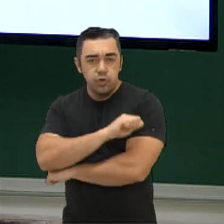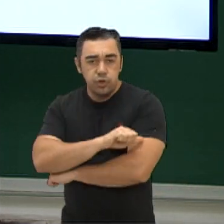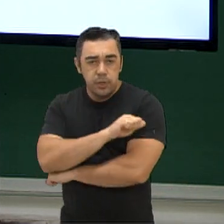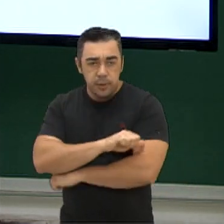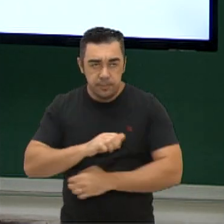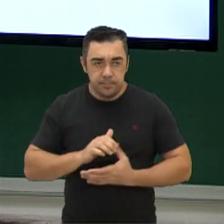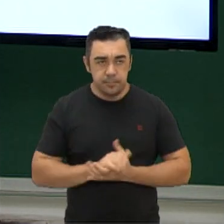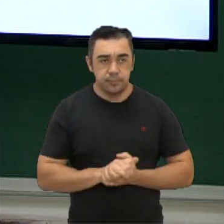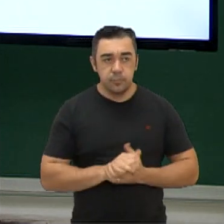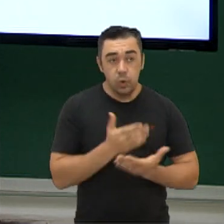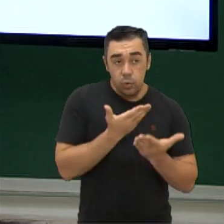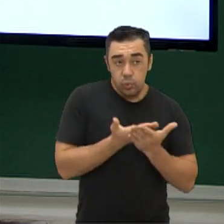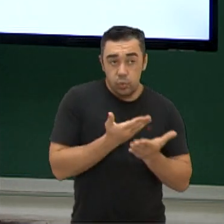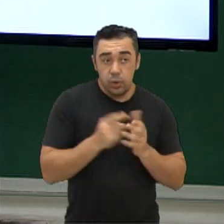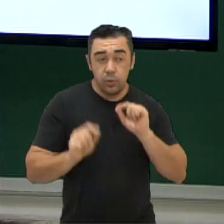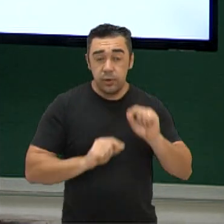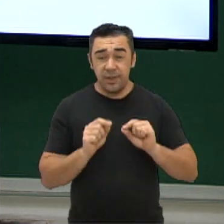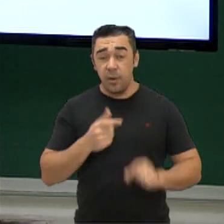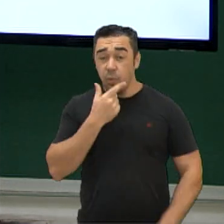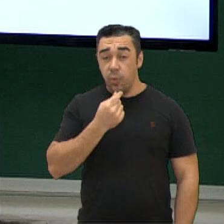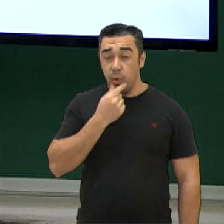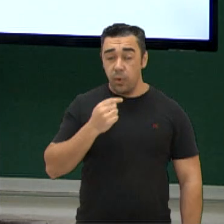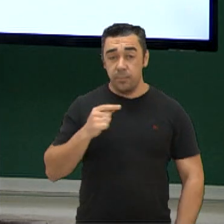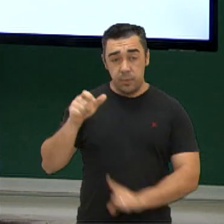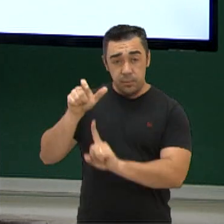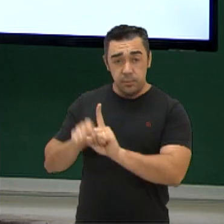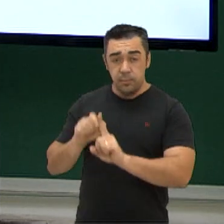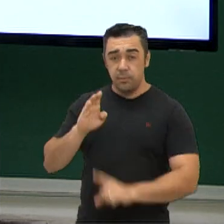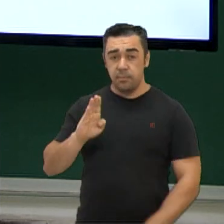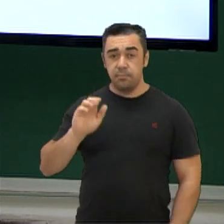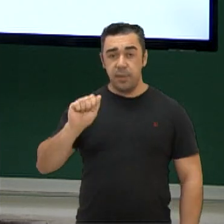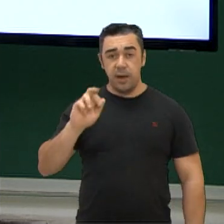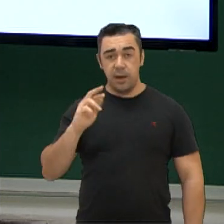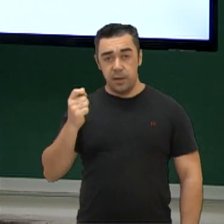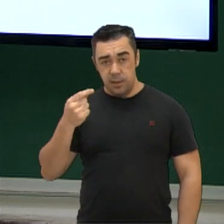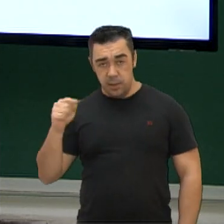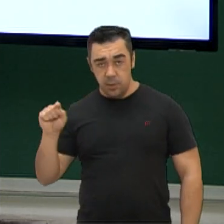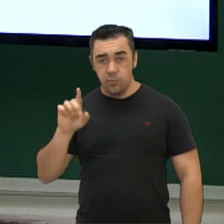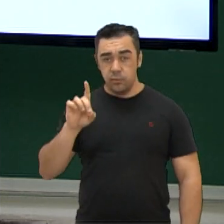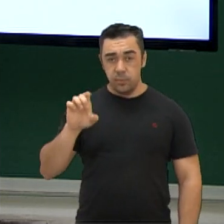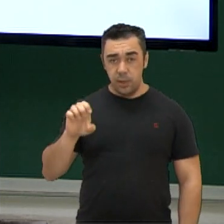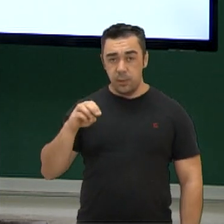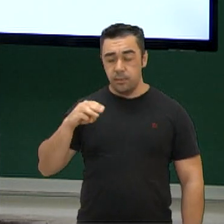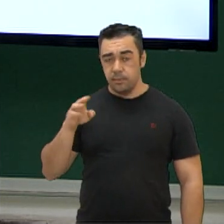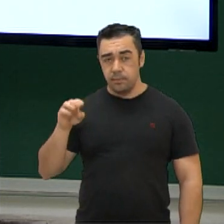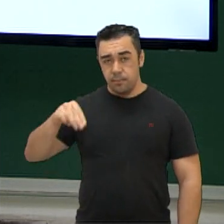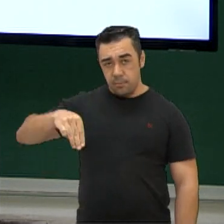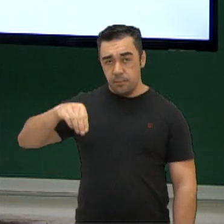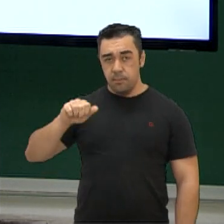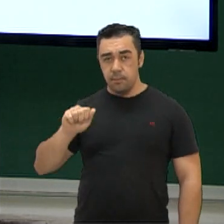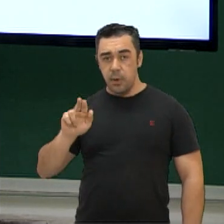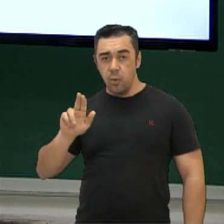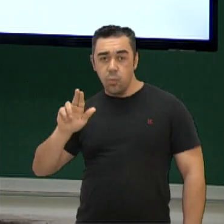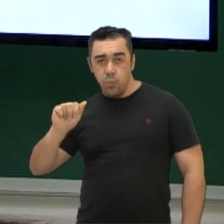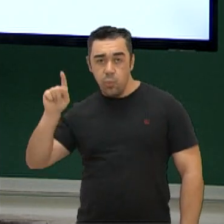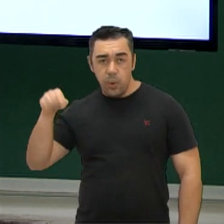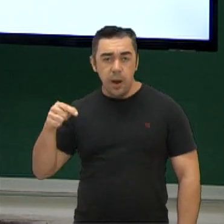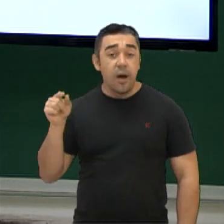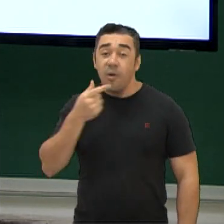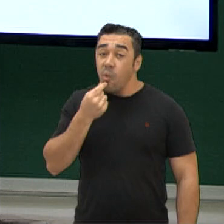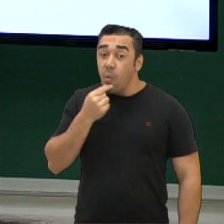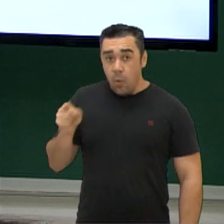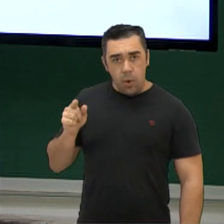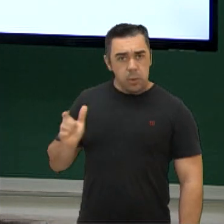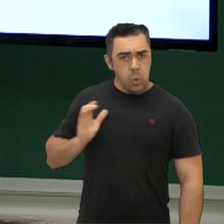Janeiro. Nós estudamos a figura do Barão de Mauá, um grande industrial brasileiro no século XIX, que